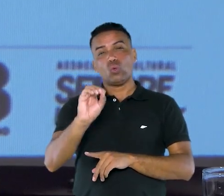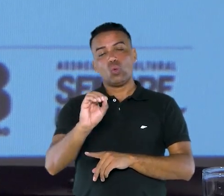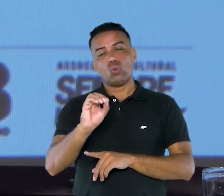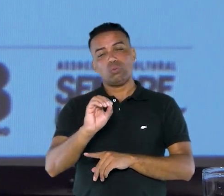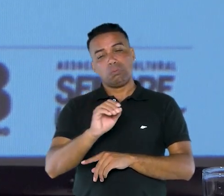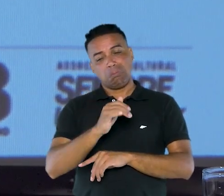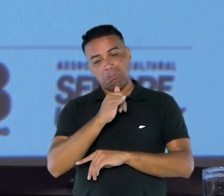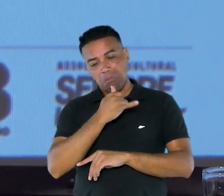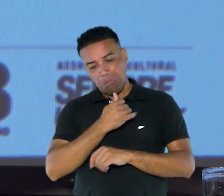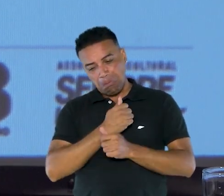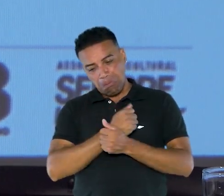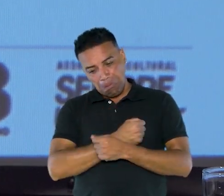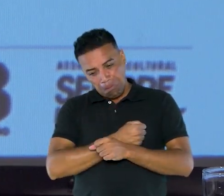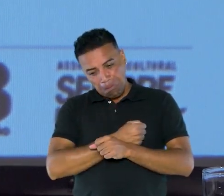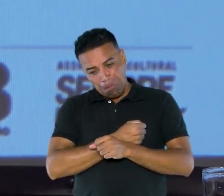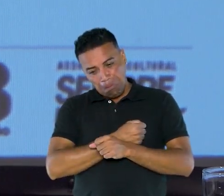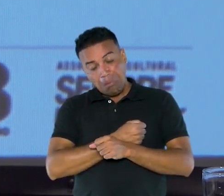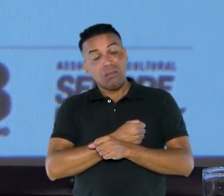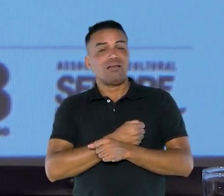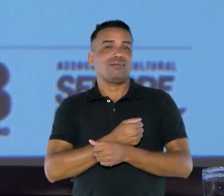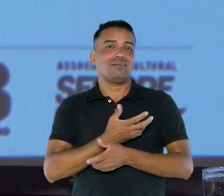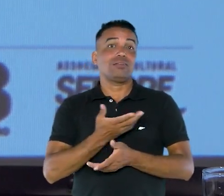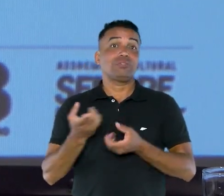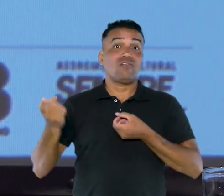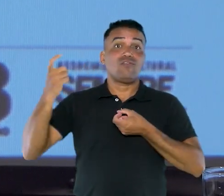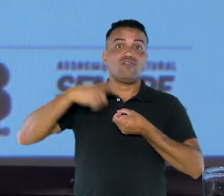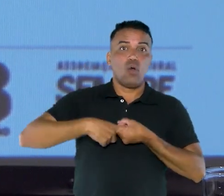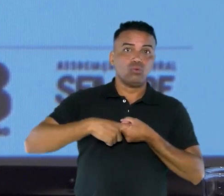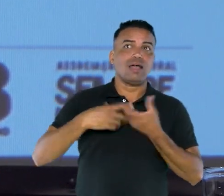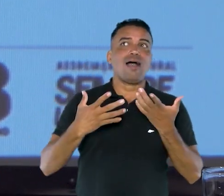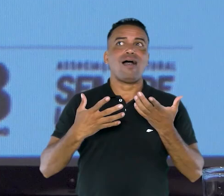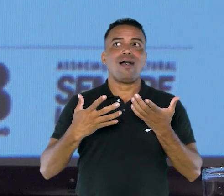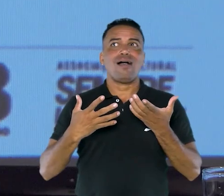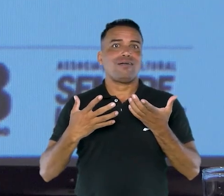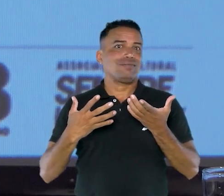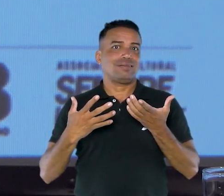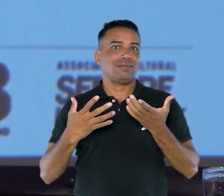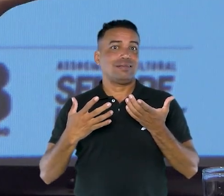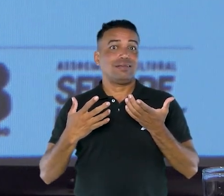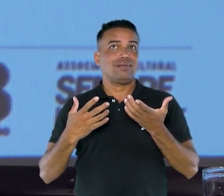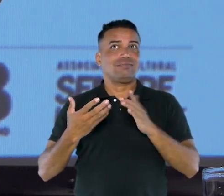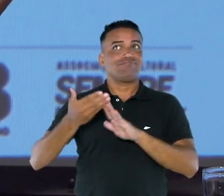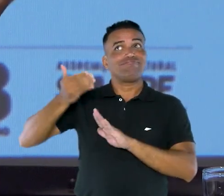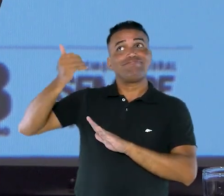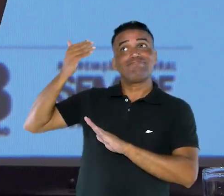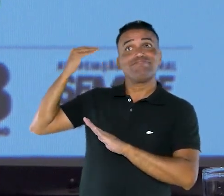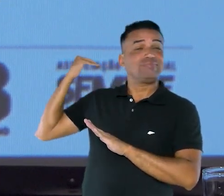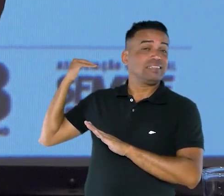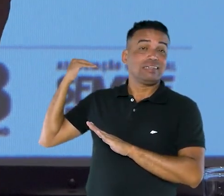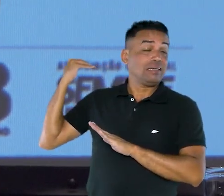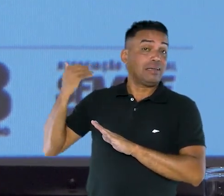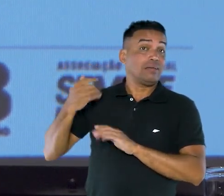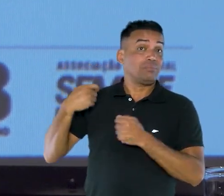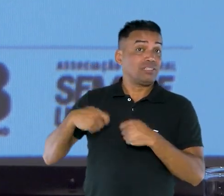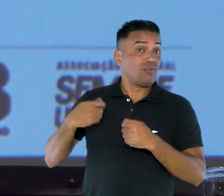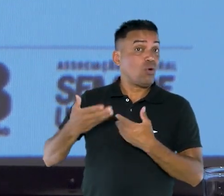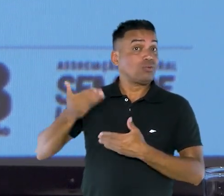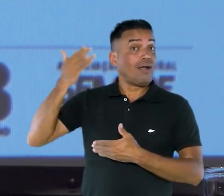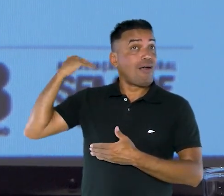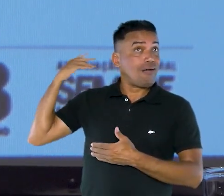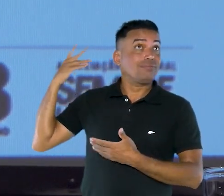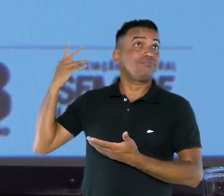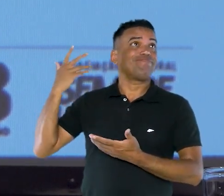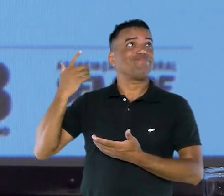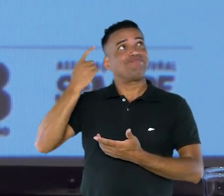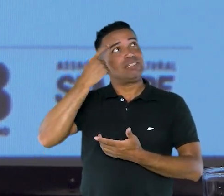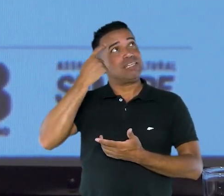funciona mais, já morreu. A gente precisa, de fato, voltar a alguma casa. Talvez a gente não precise voltar tanto, mas a gente precisa